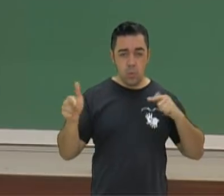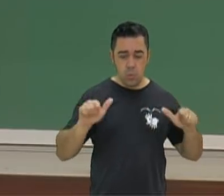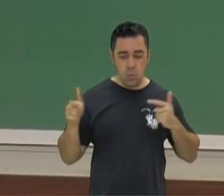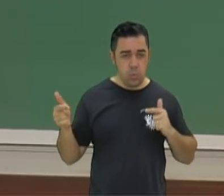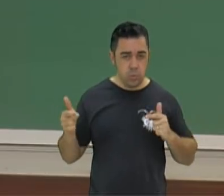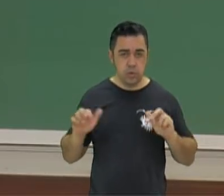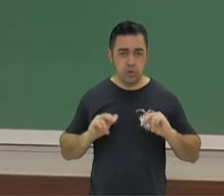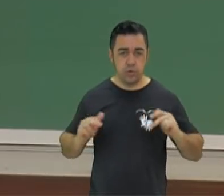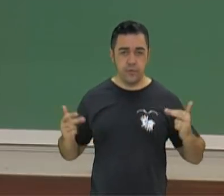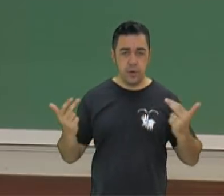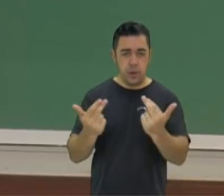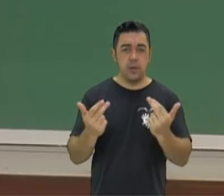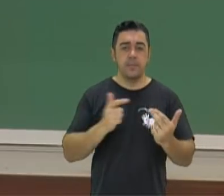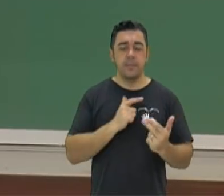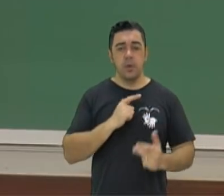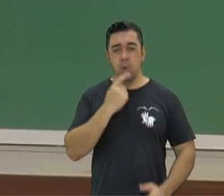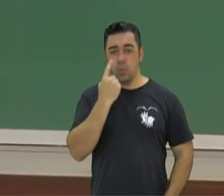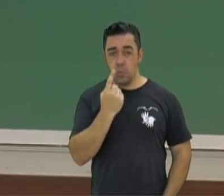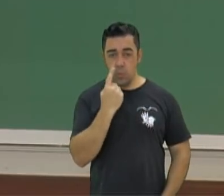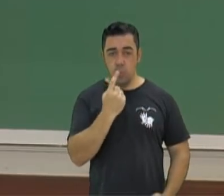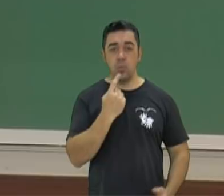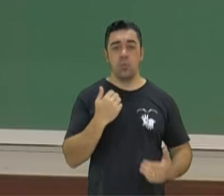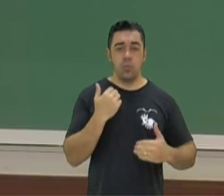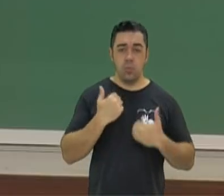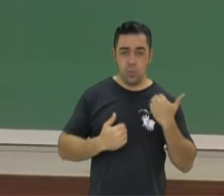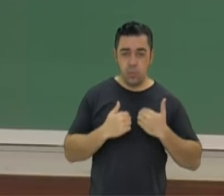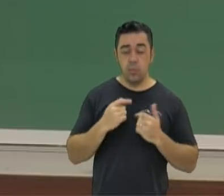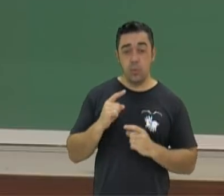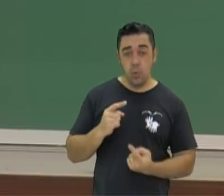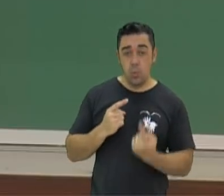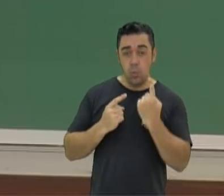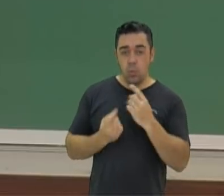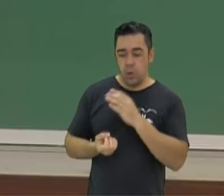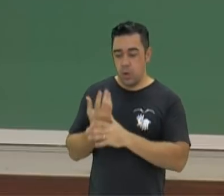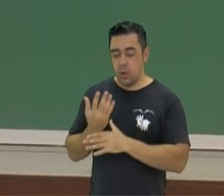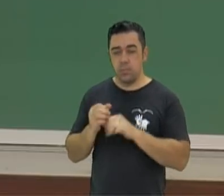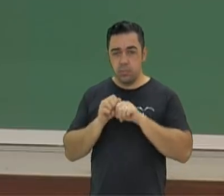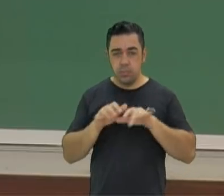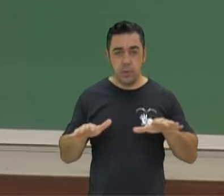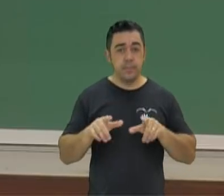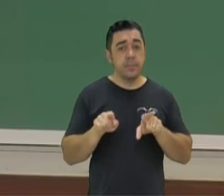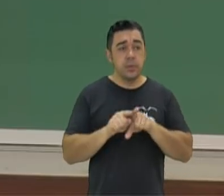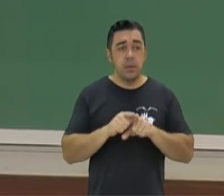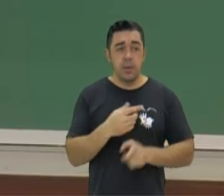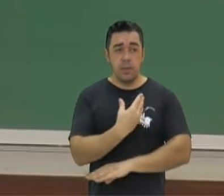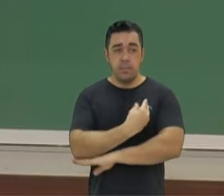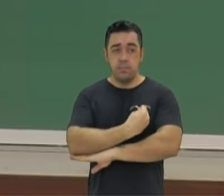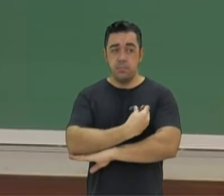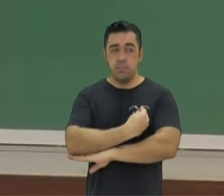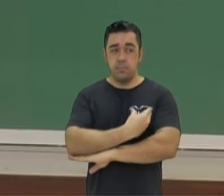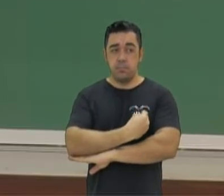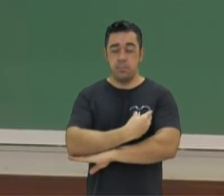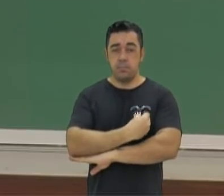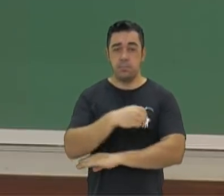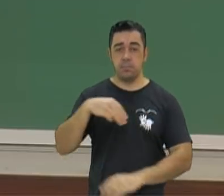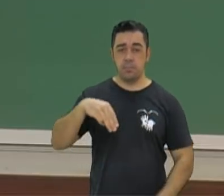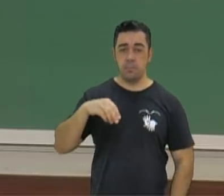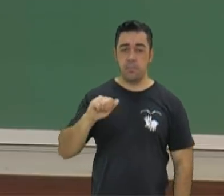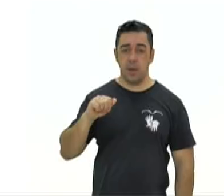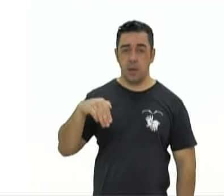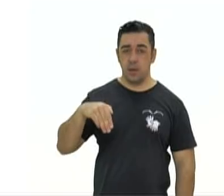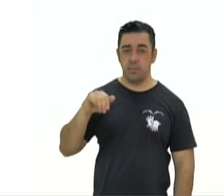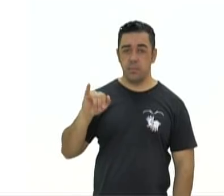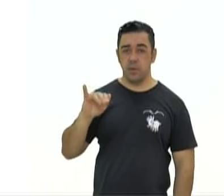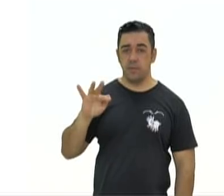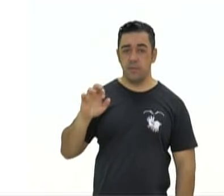né? Diferenciação de um organismo a partir de um ancestral comum. Mamíferos é um exemplo muito usado, olha só que bacana. Um ancestral de